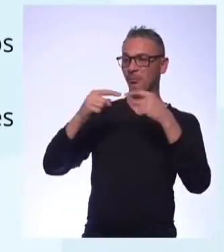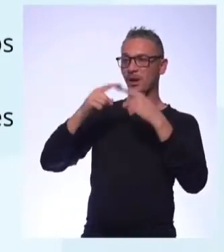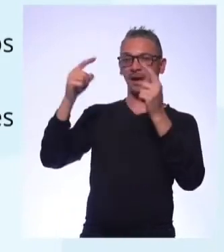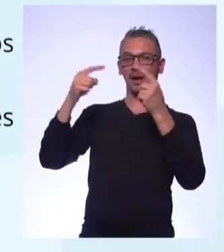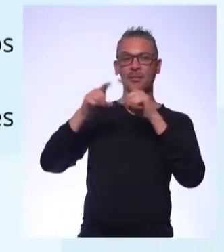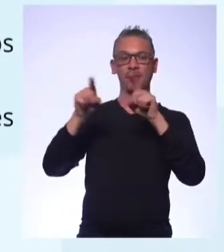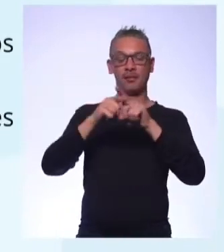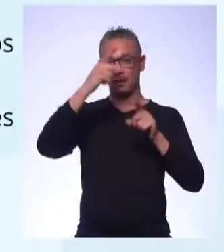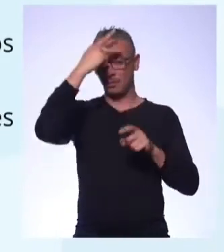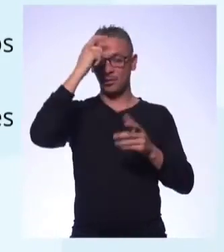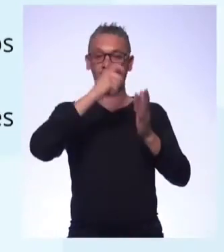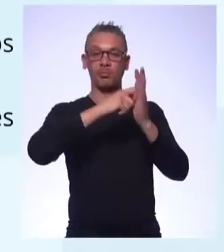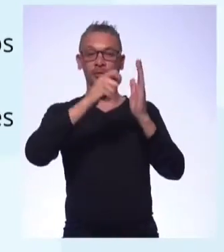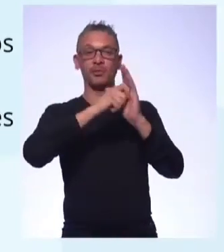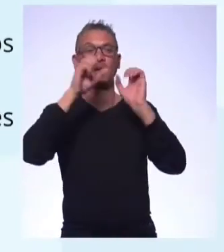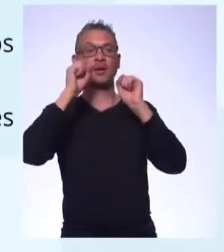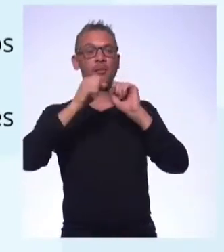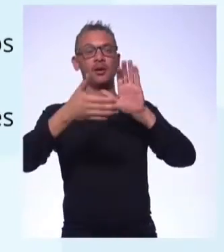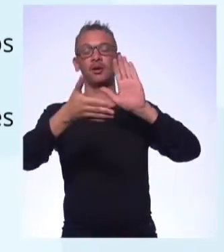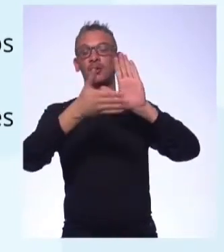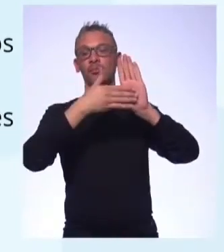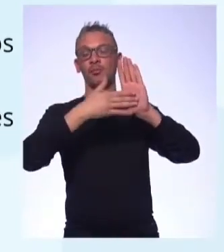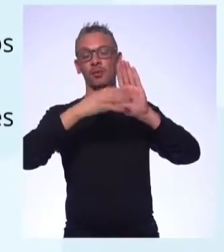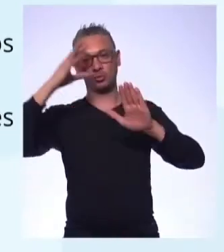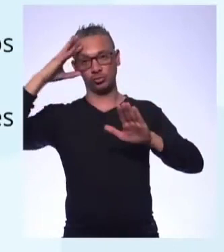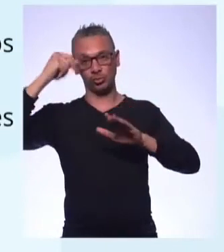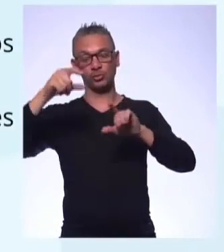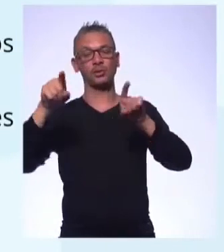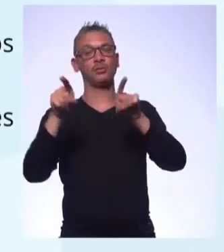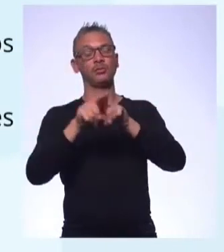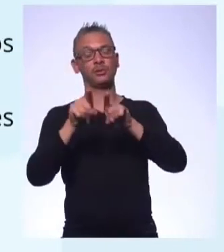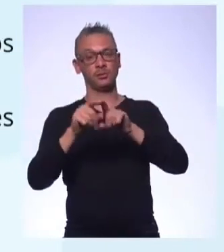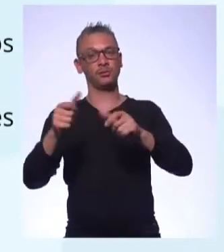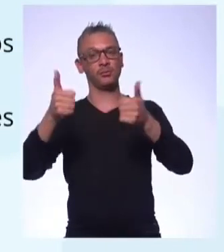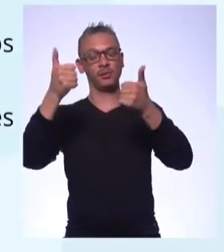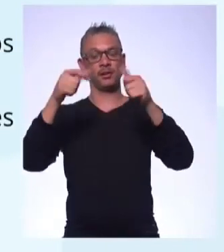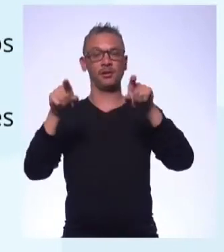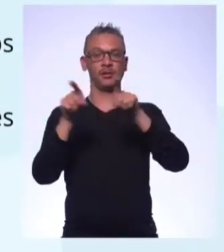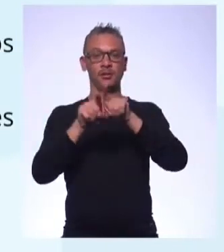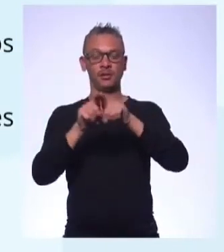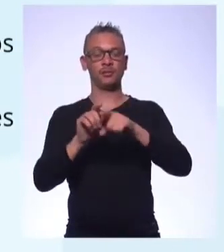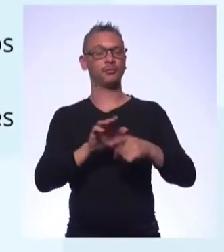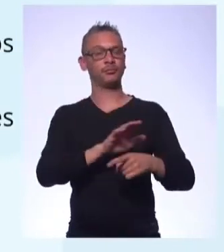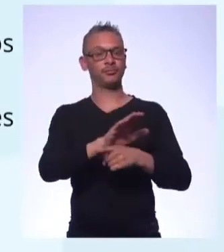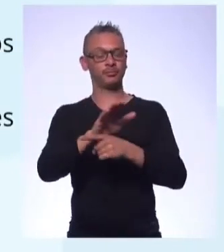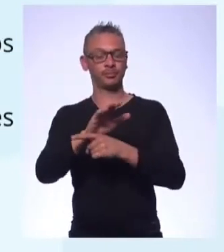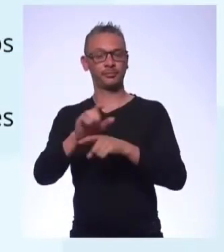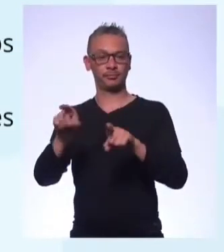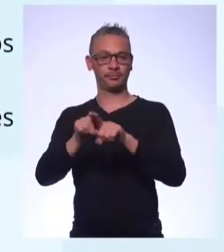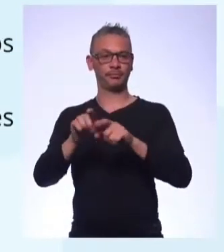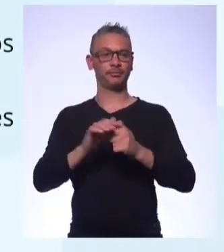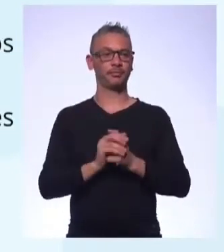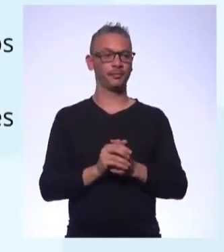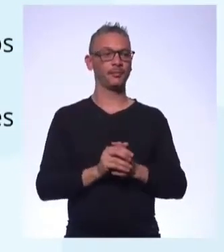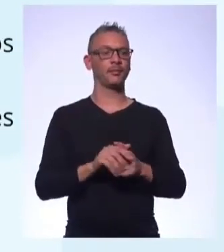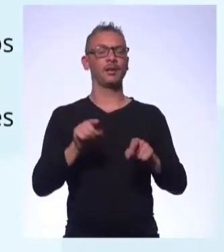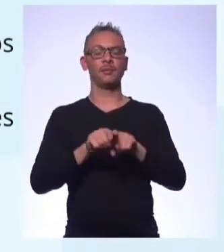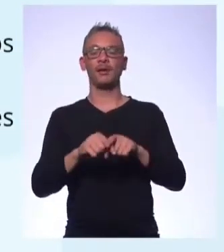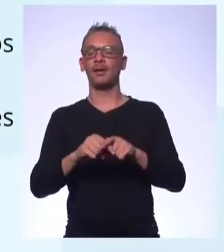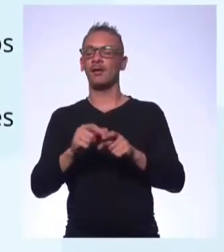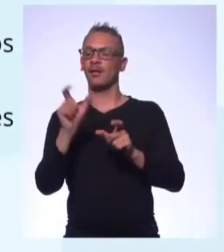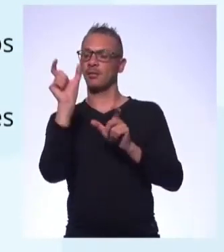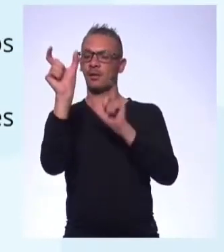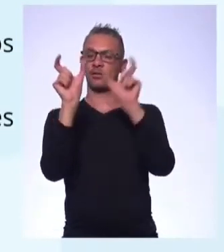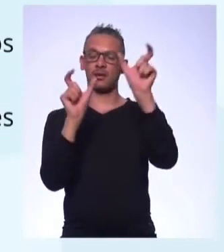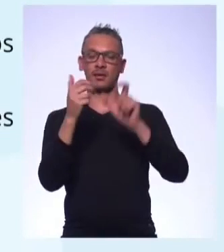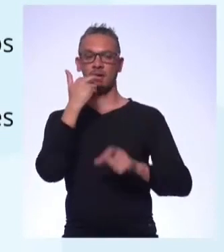um autor pode também escrever proposições num texto, que é bem melhor, porque valida suas reivindicações. As figuras de linguagem